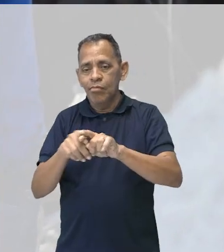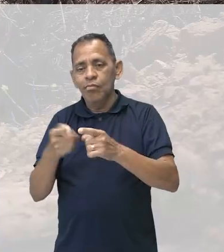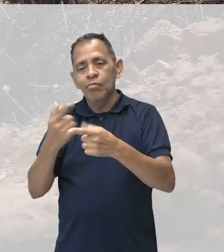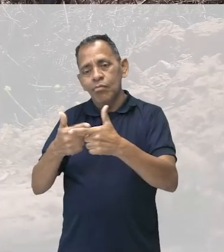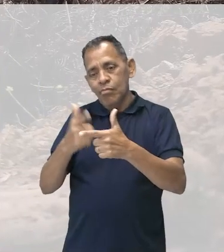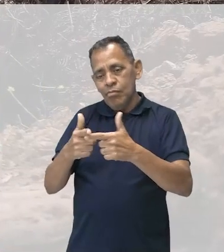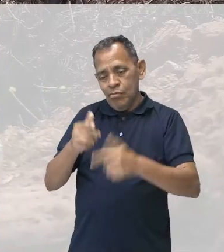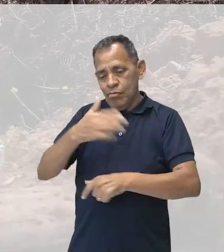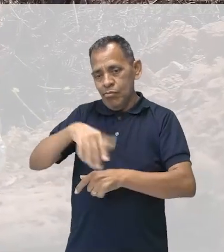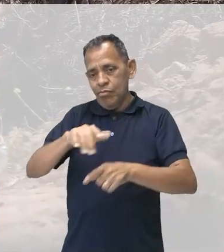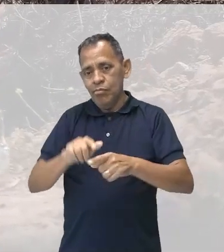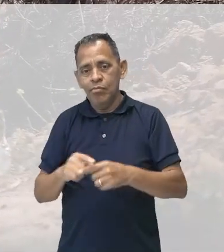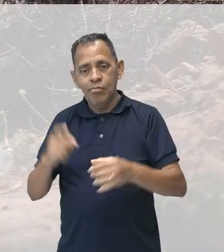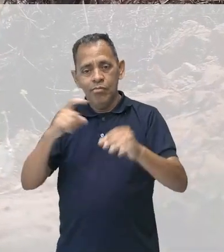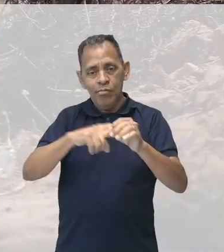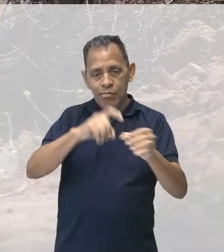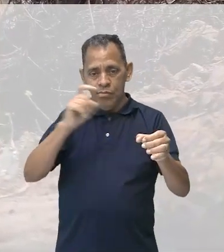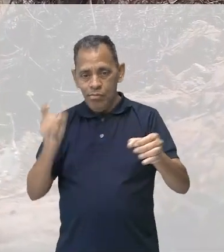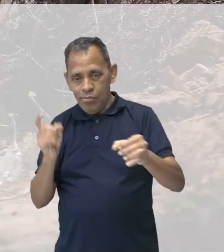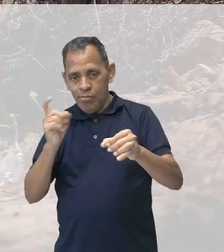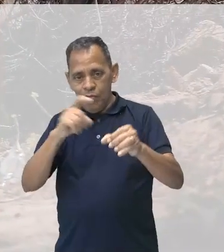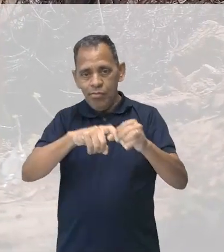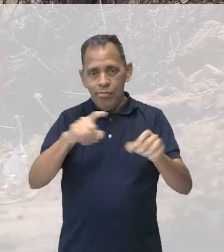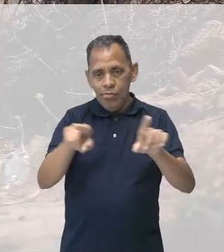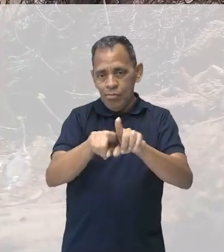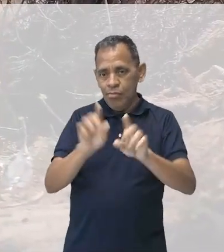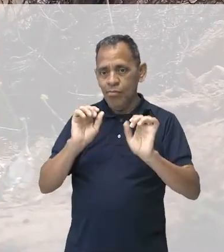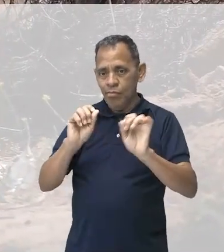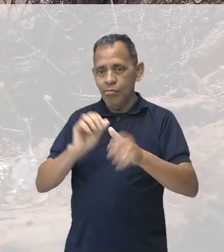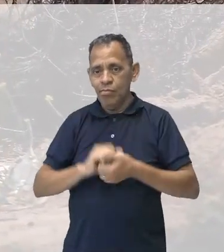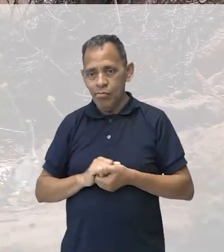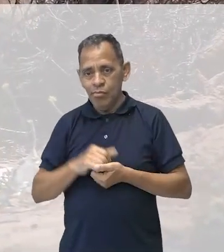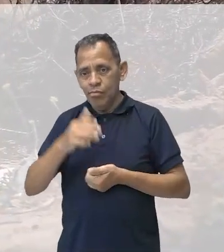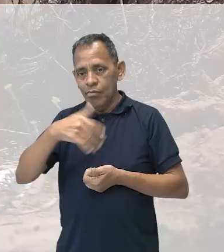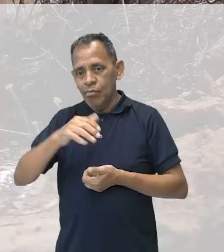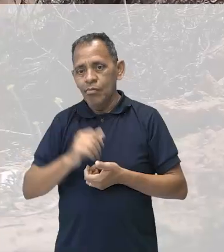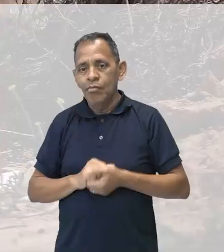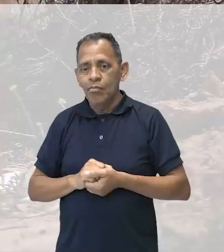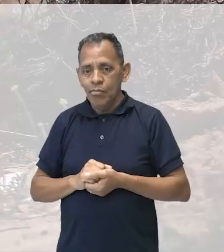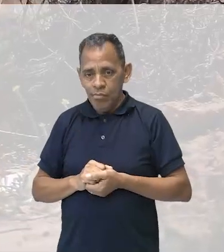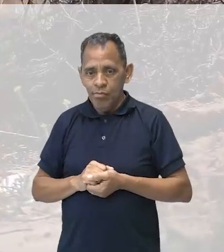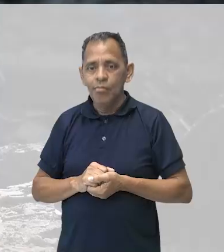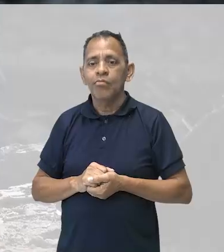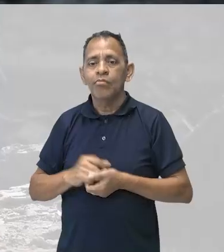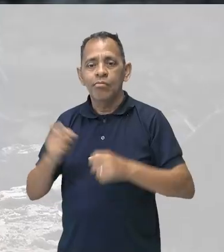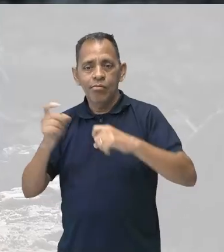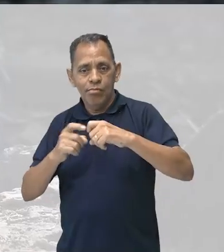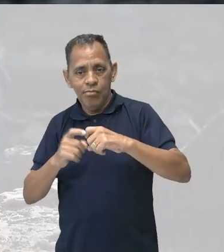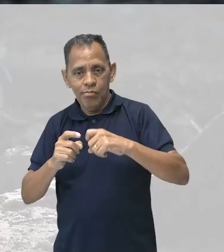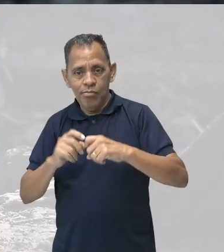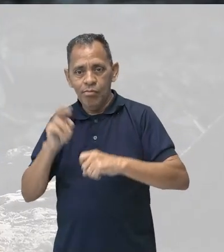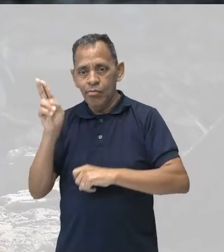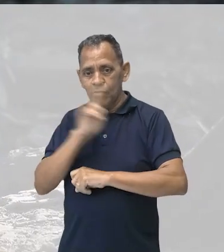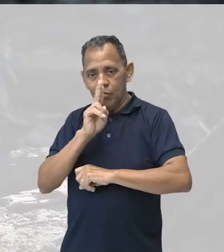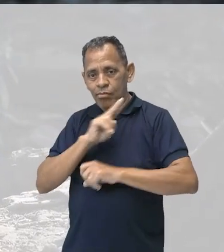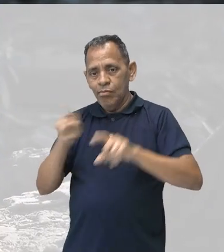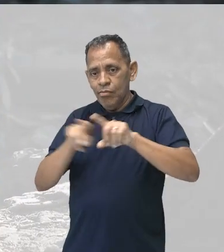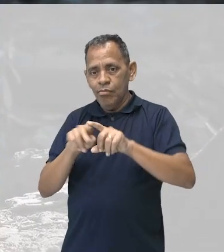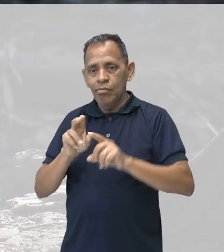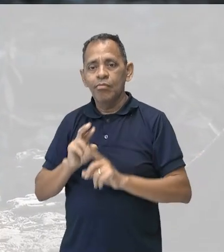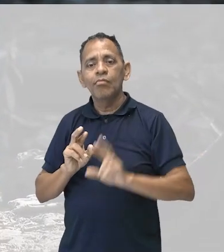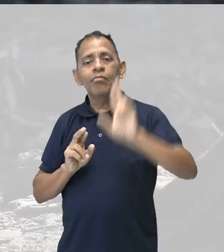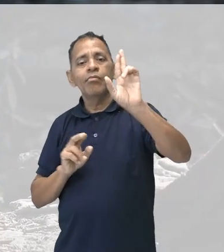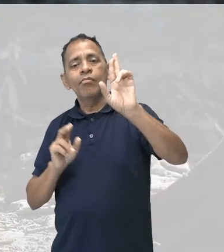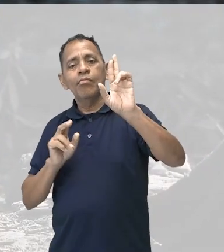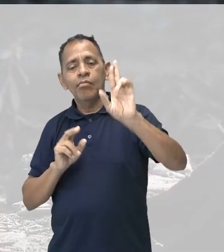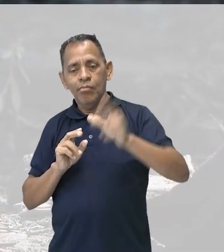região, exceto em casos extremamente raros, como condições médicas urgentes que representem risco de vida e